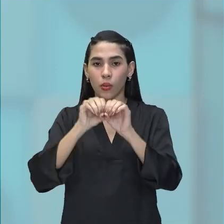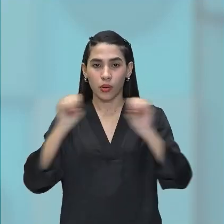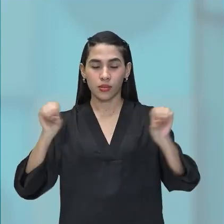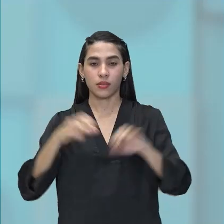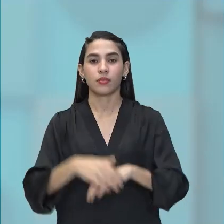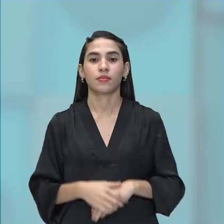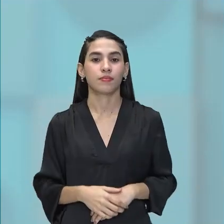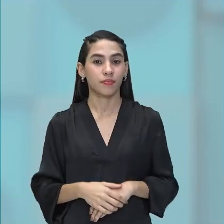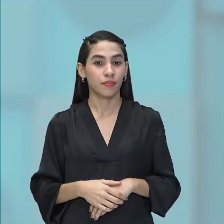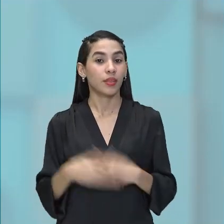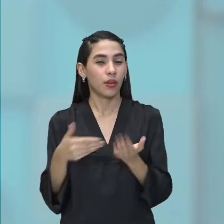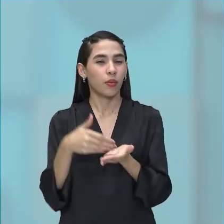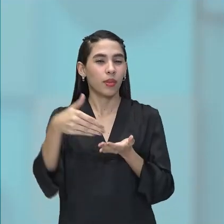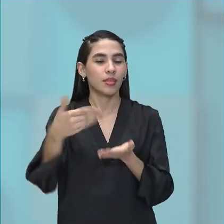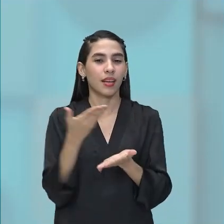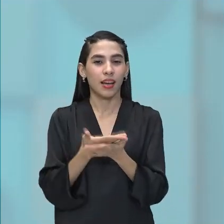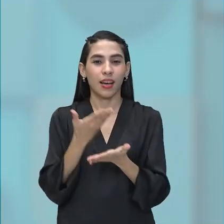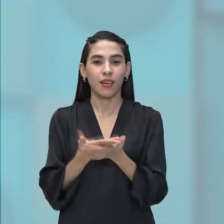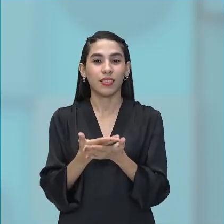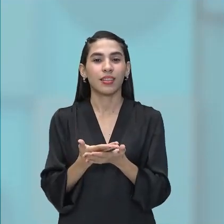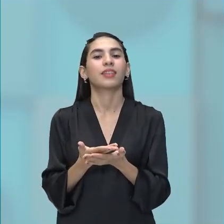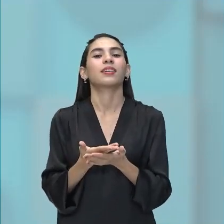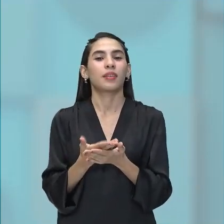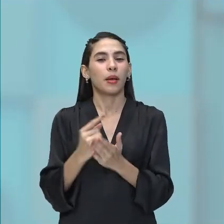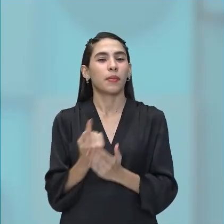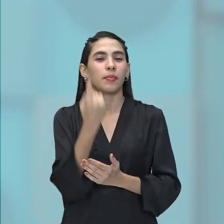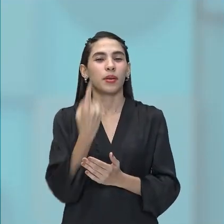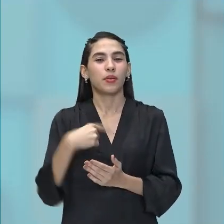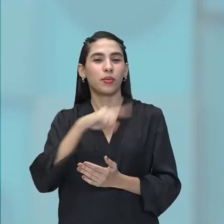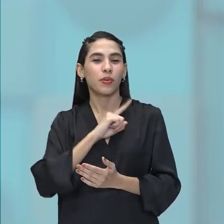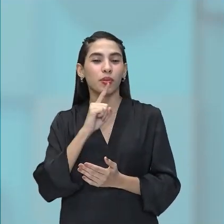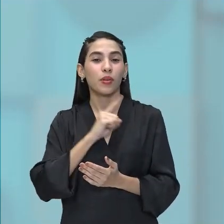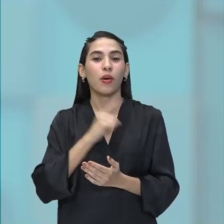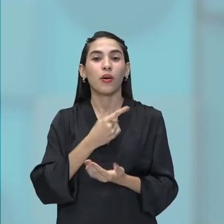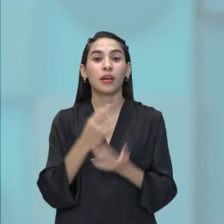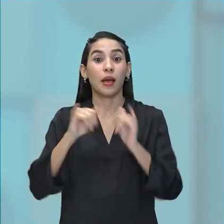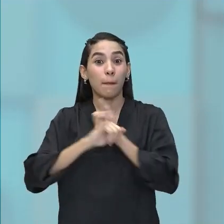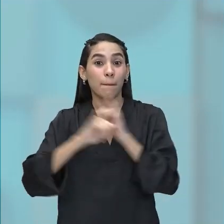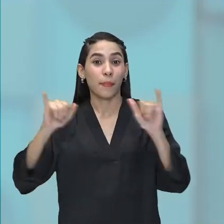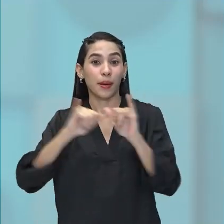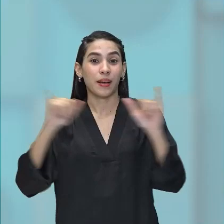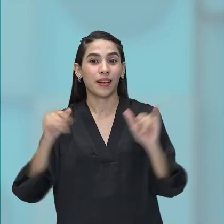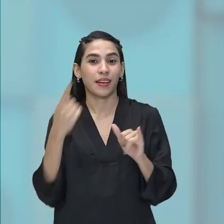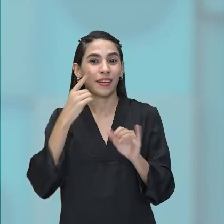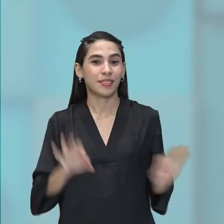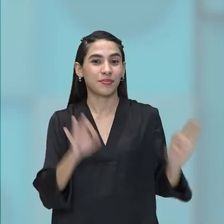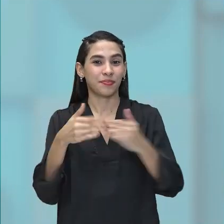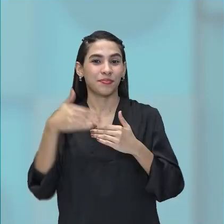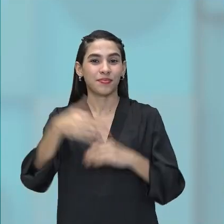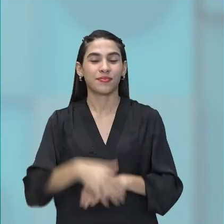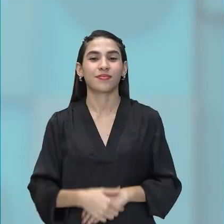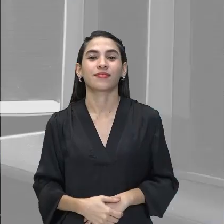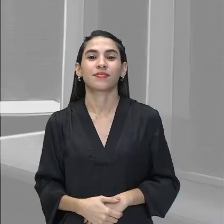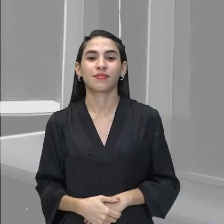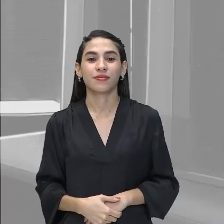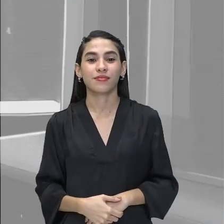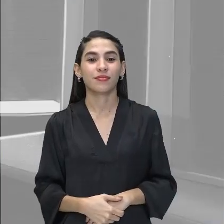Então, para dar início à nossa aula, vamos verificar uma propaganda. Assistam aí.